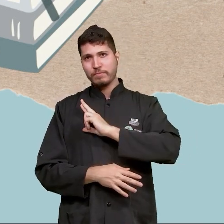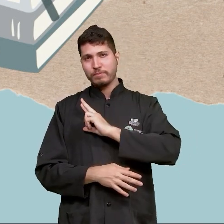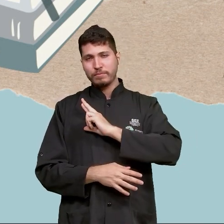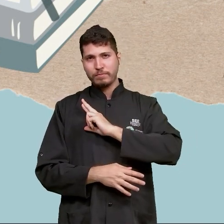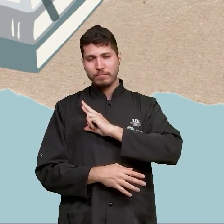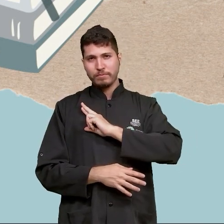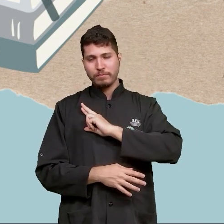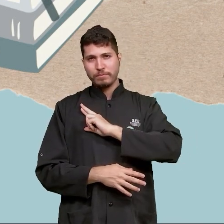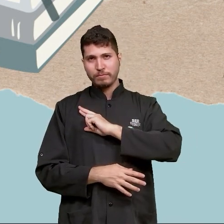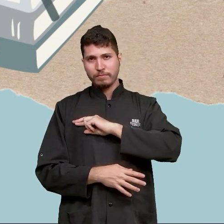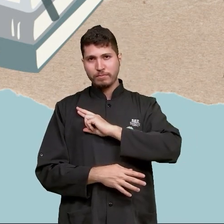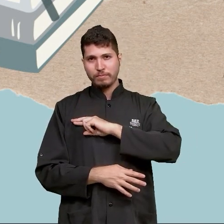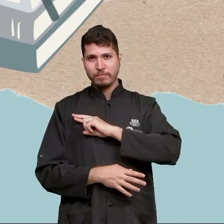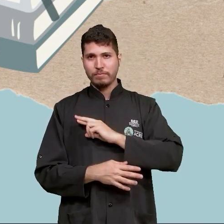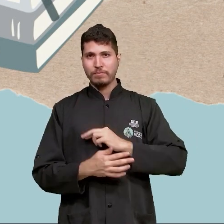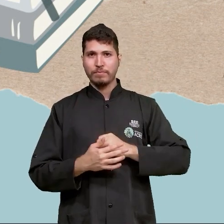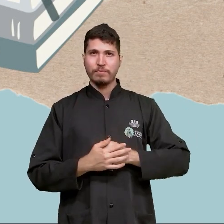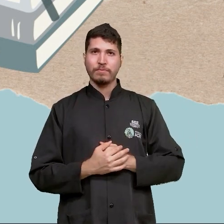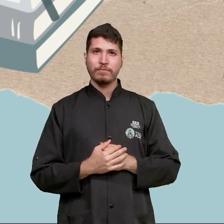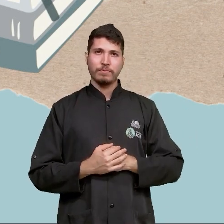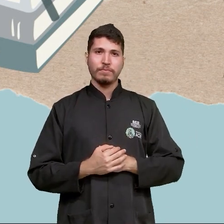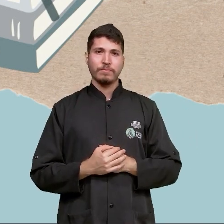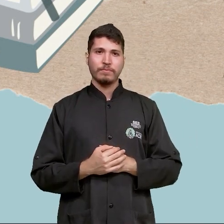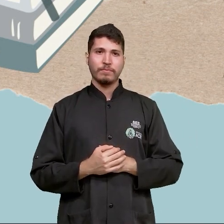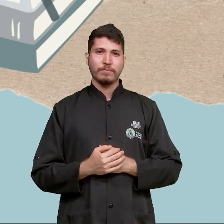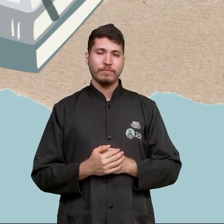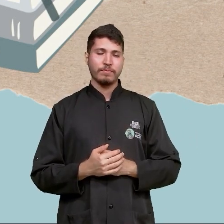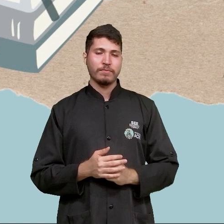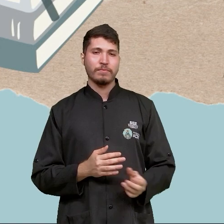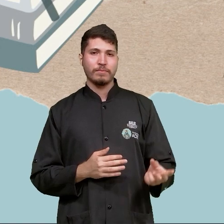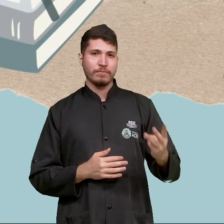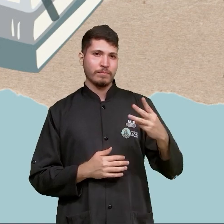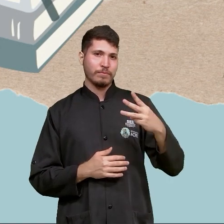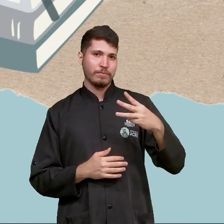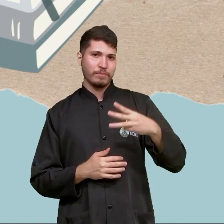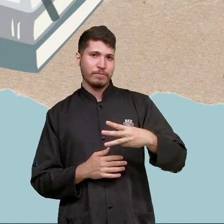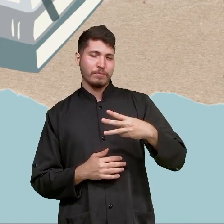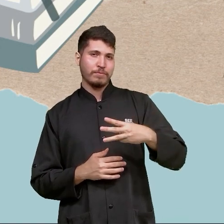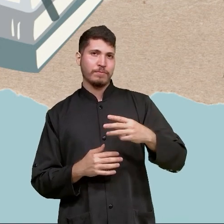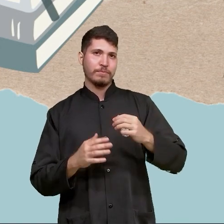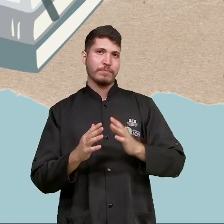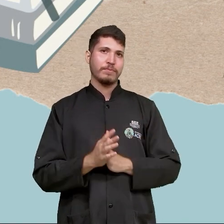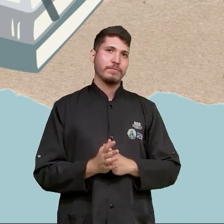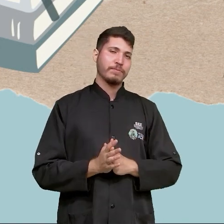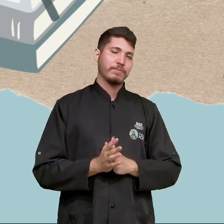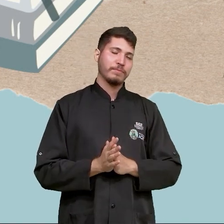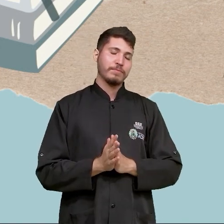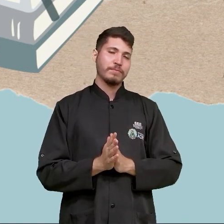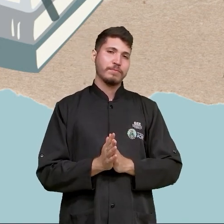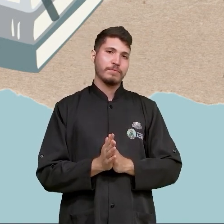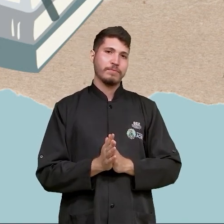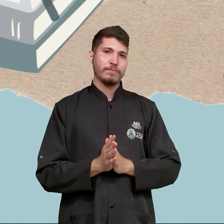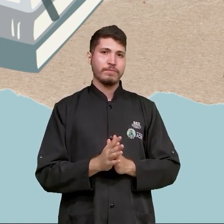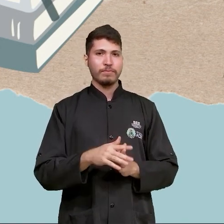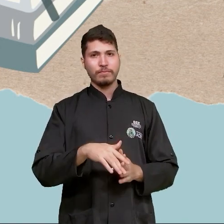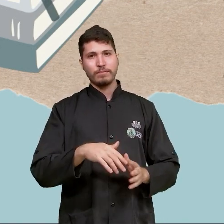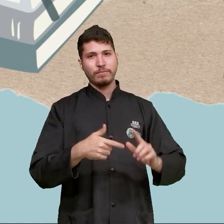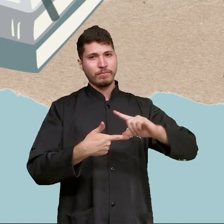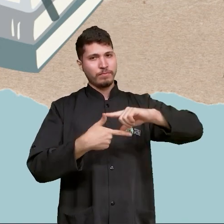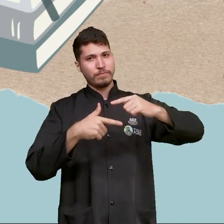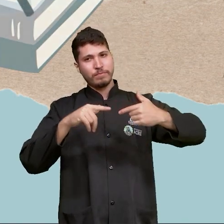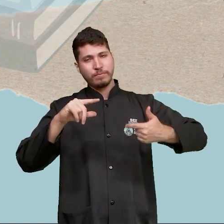E, em seguida, a gente encerra com uma rodada de identificação sobre modernismo e arte